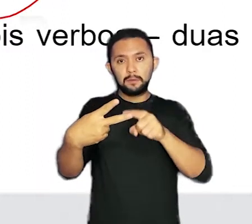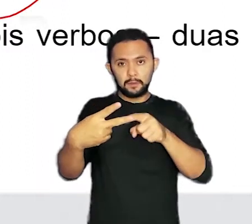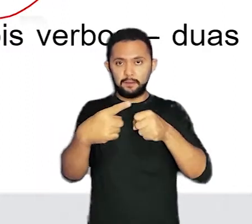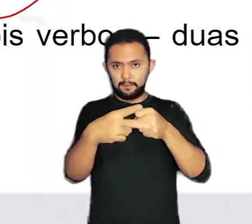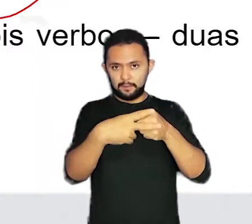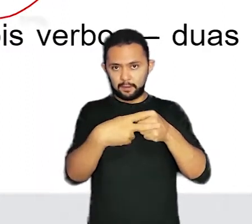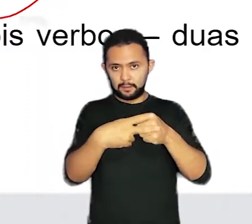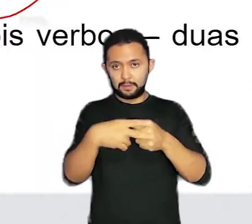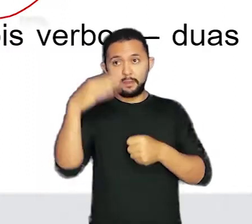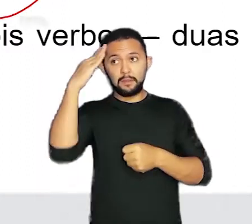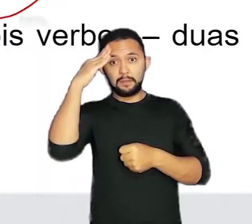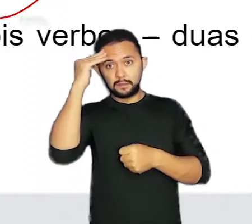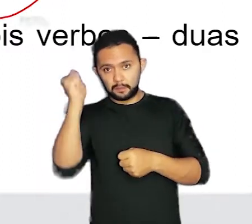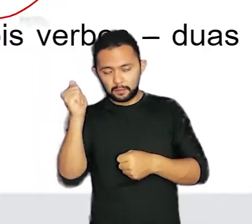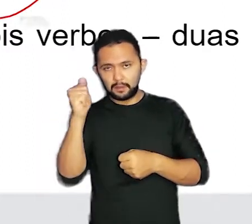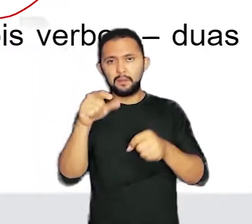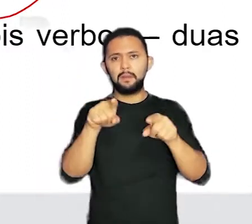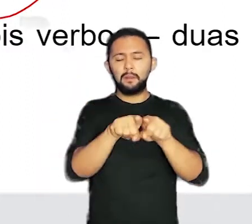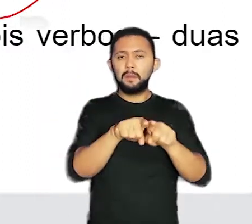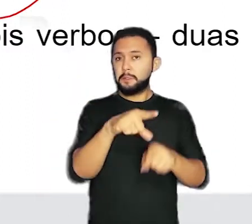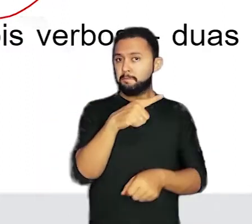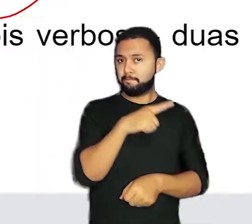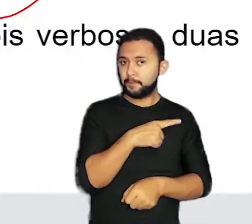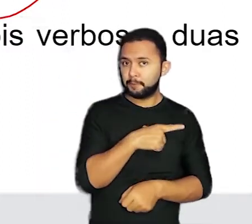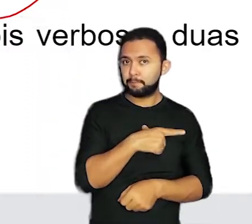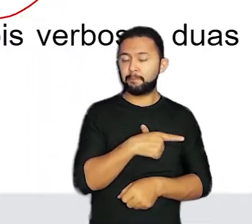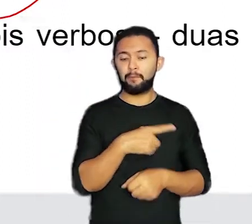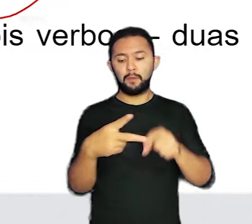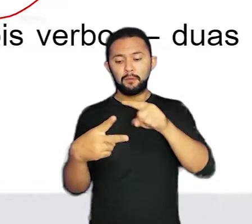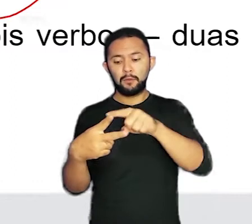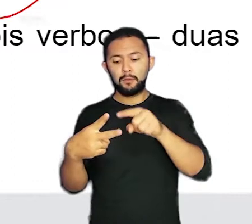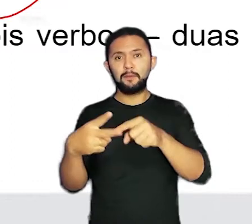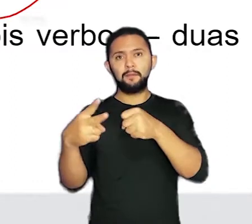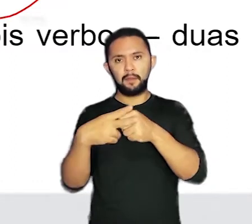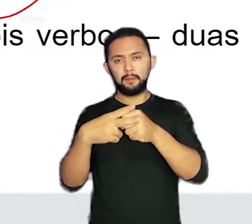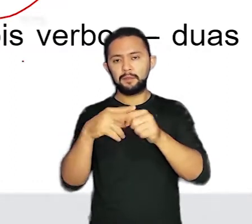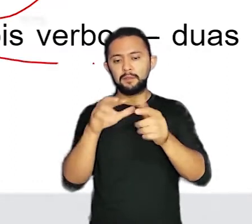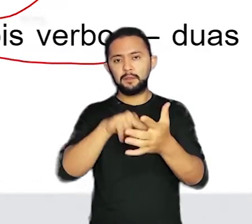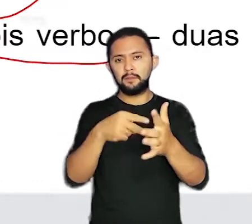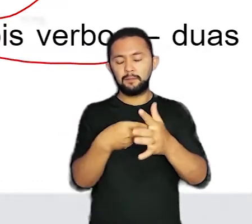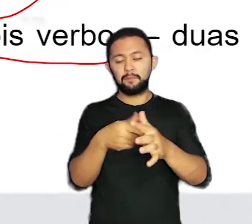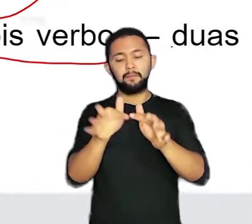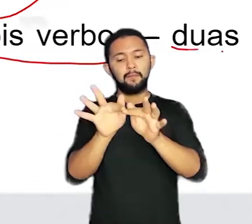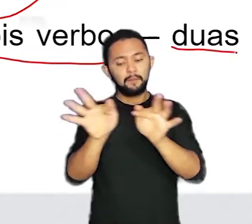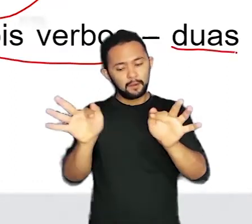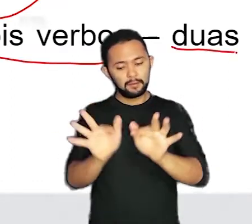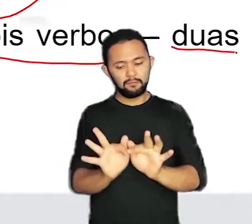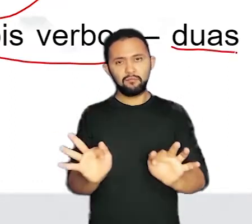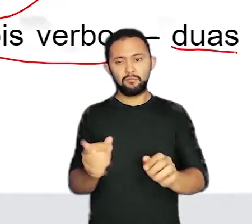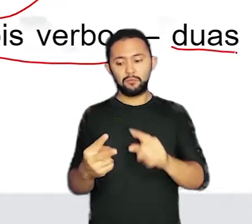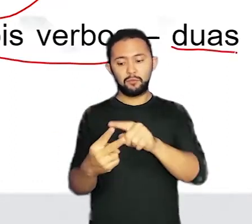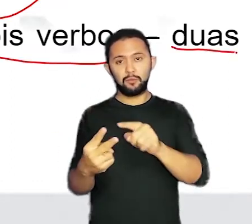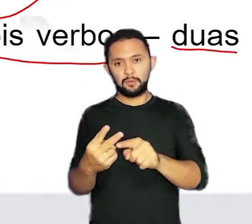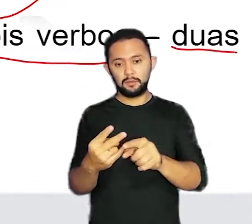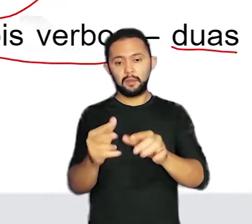tenho o verbo haver, tá? Dois verbos, duas orações, período composto, tá? Dois